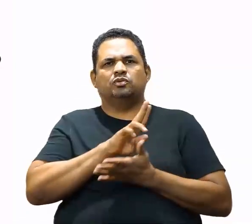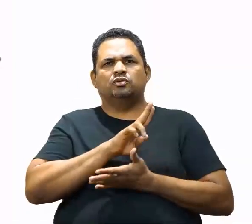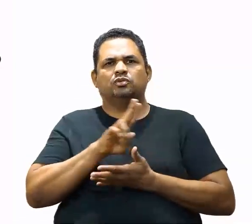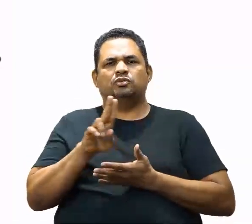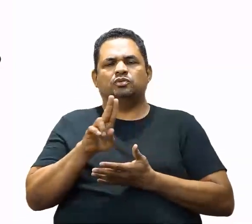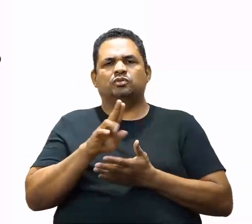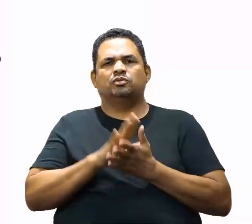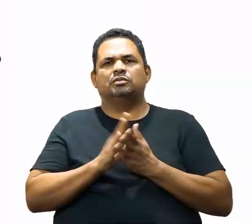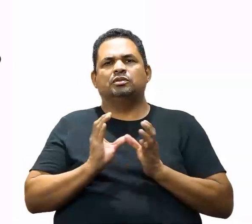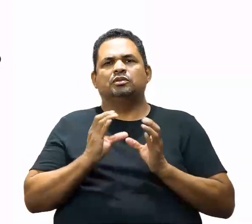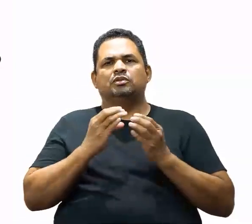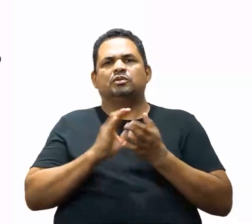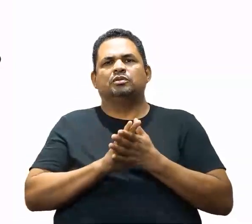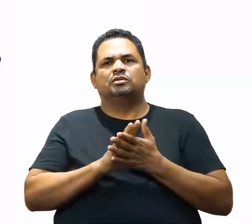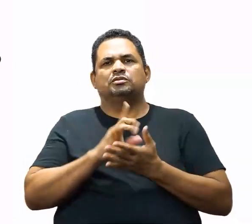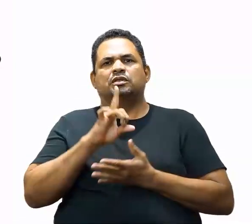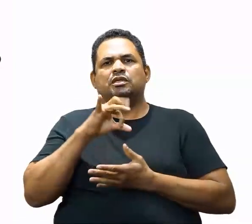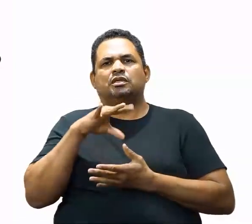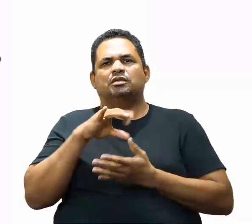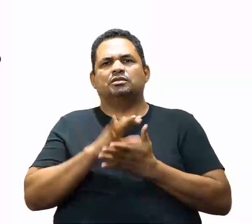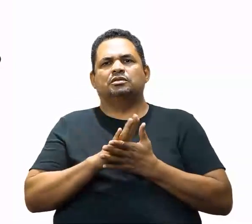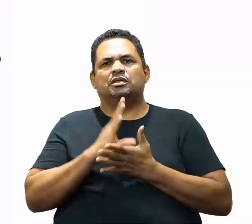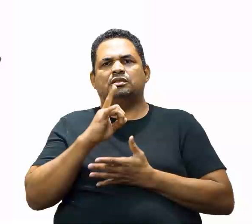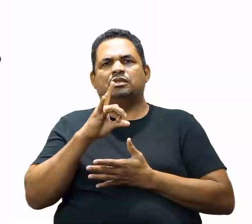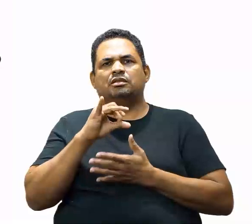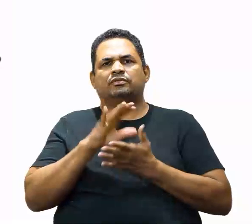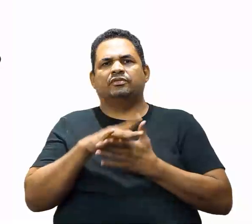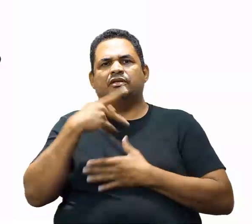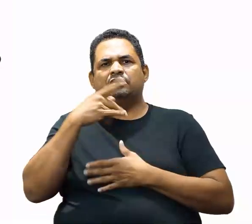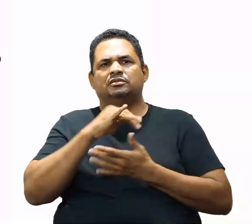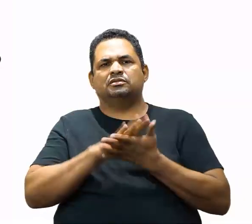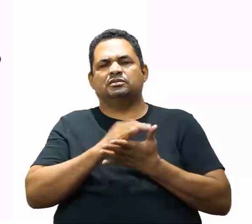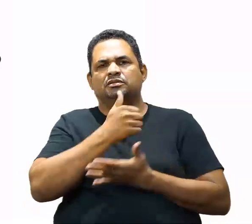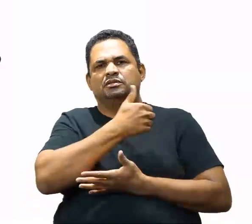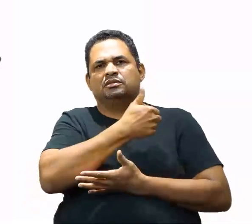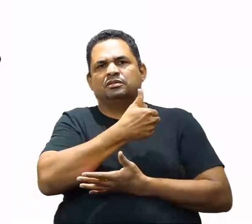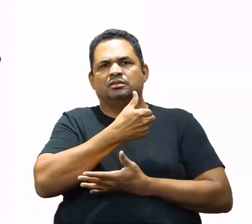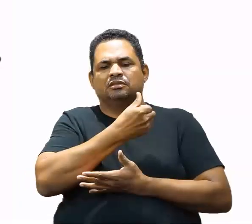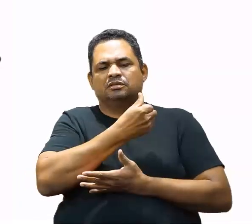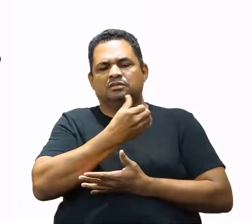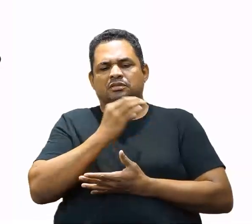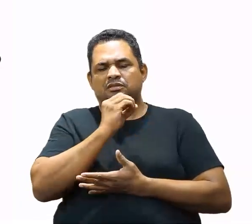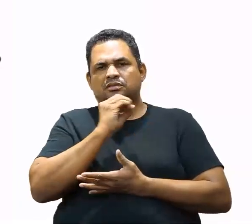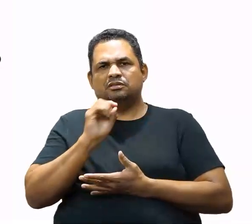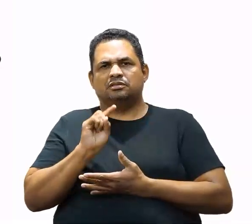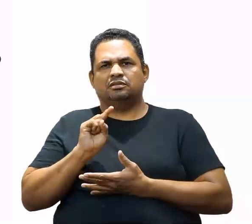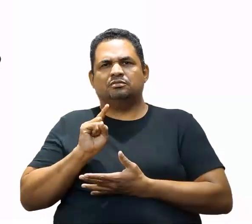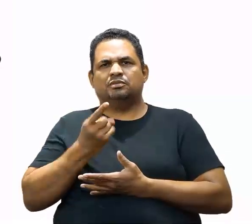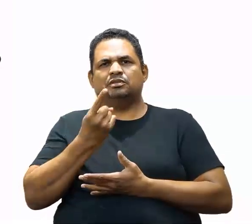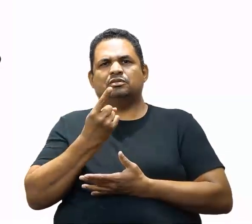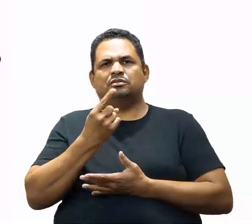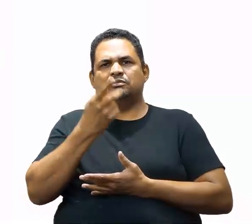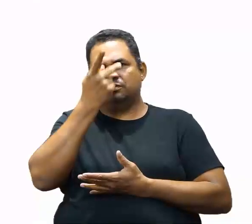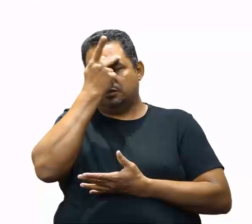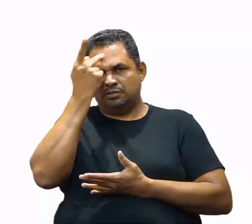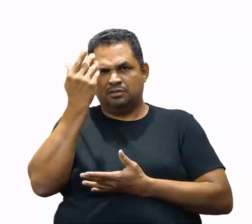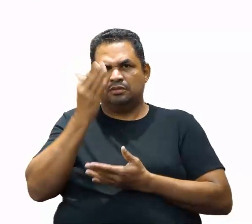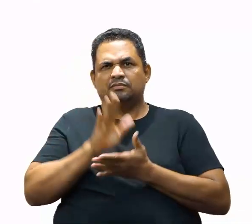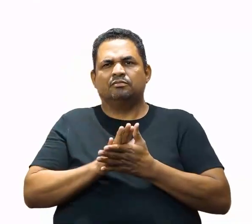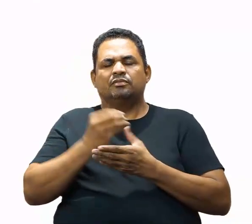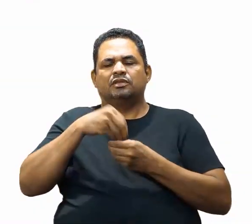ali das Ilhas Baleares, e é falado por 600 mil pessoas dentro dessa